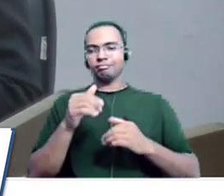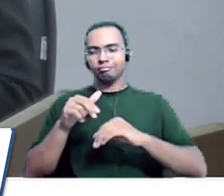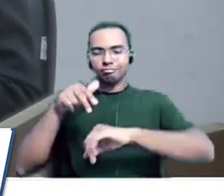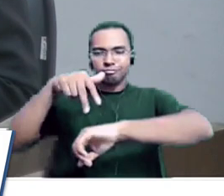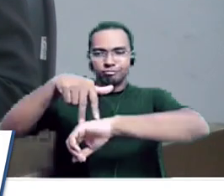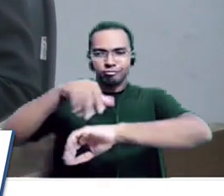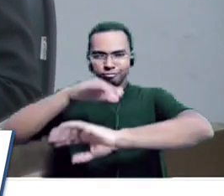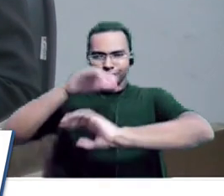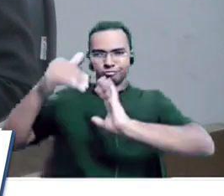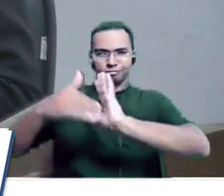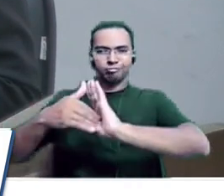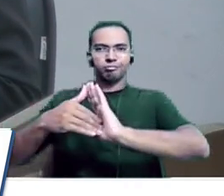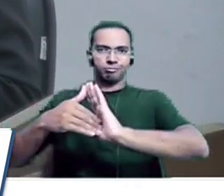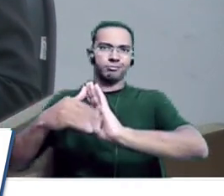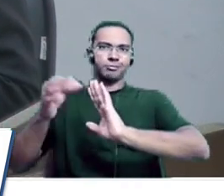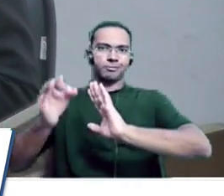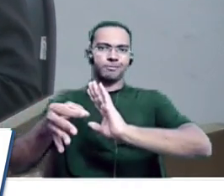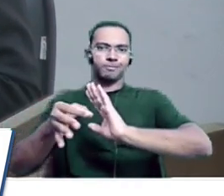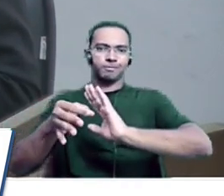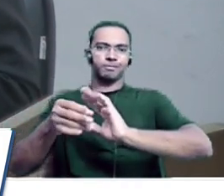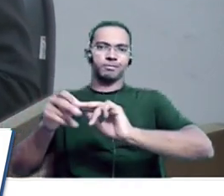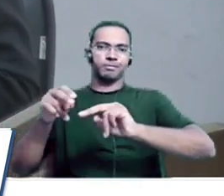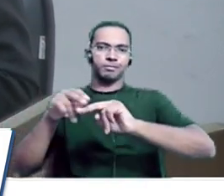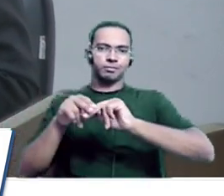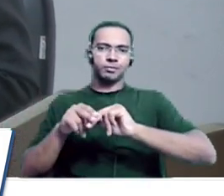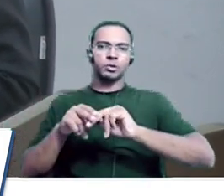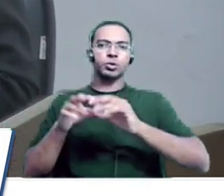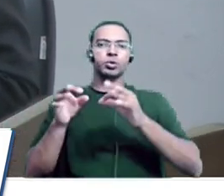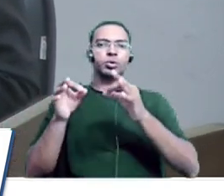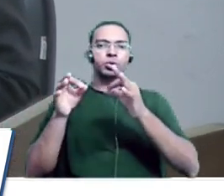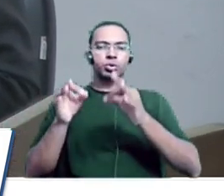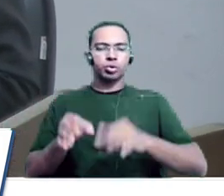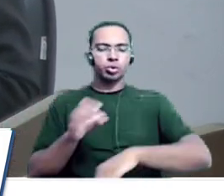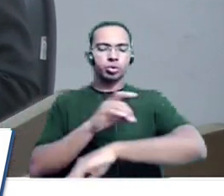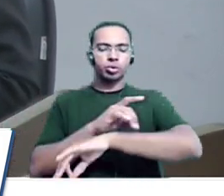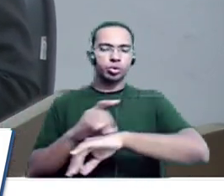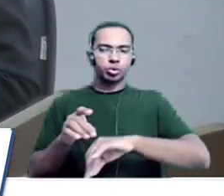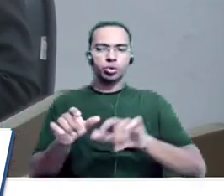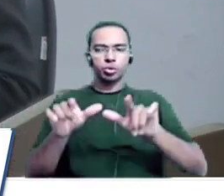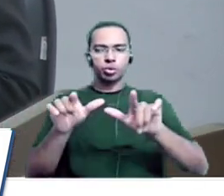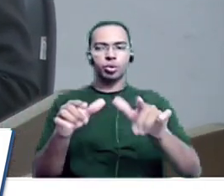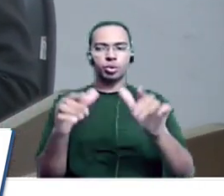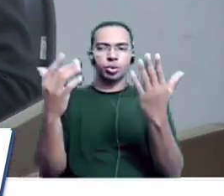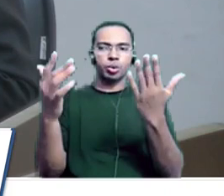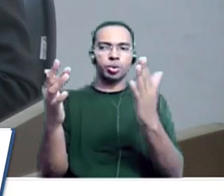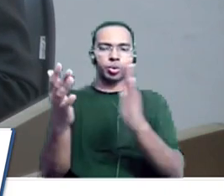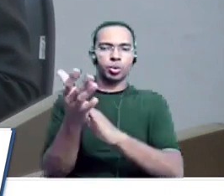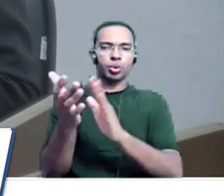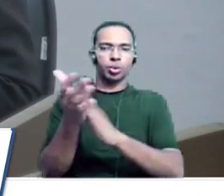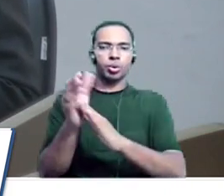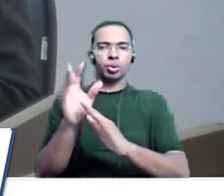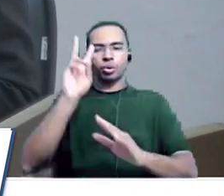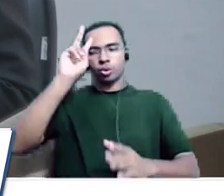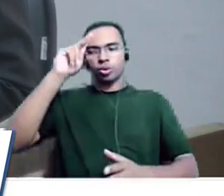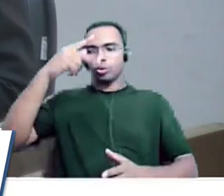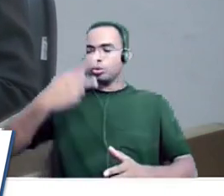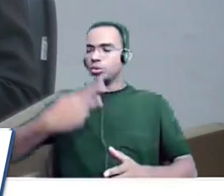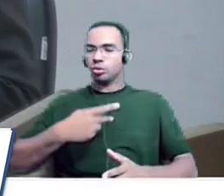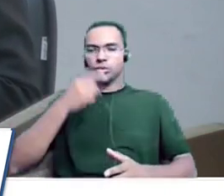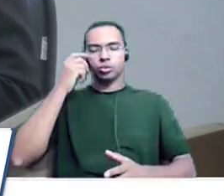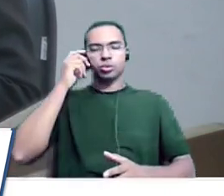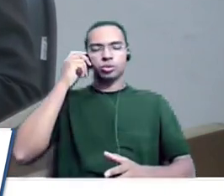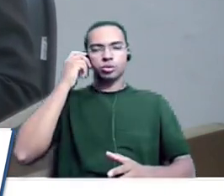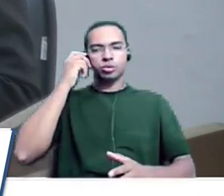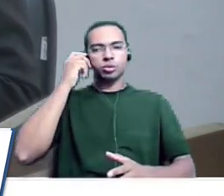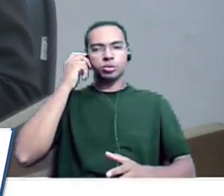isso. Então, nada mais digno do que essa moção de aplauso para a gente reconhecer e